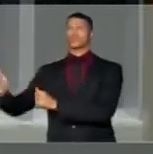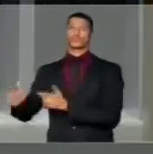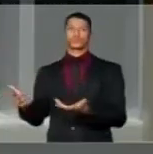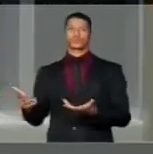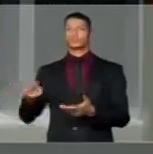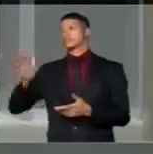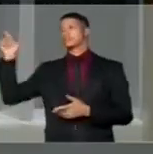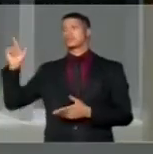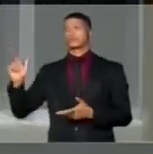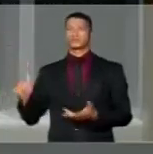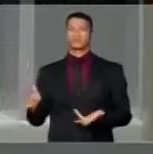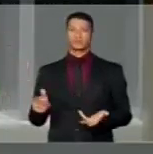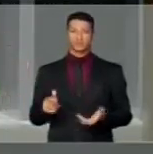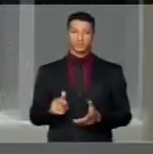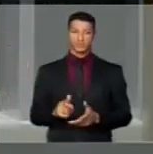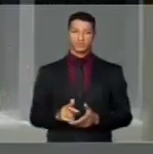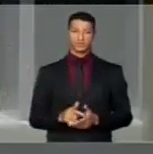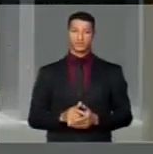que moram em outro país.